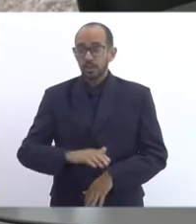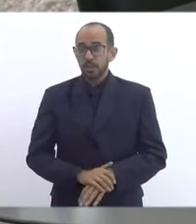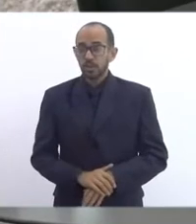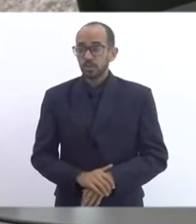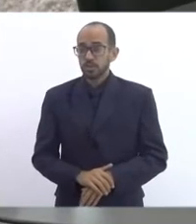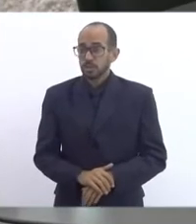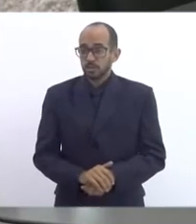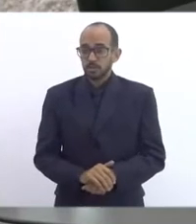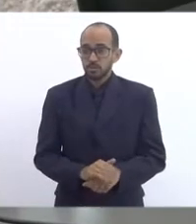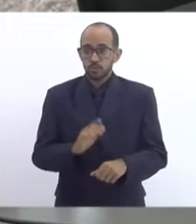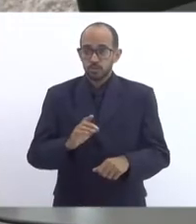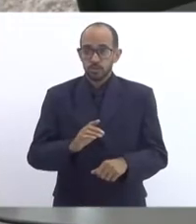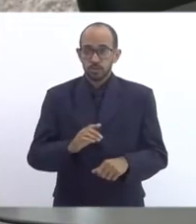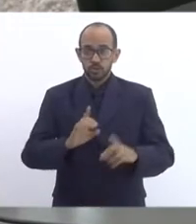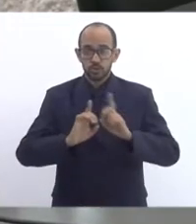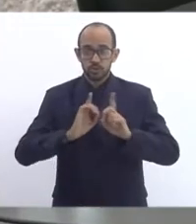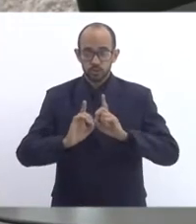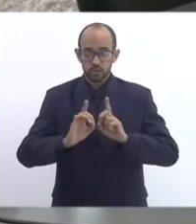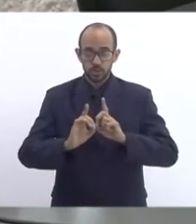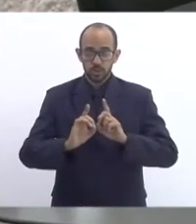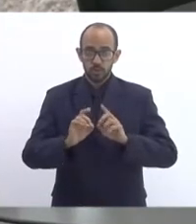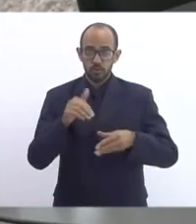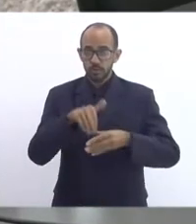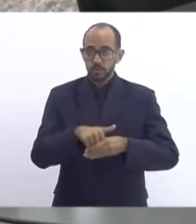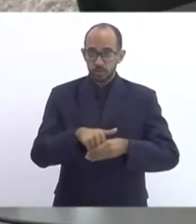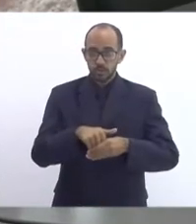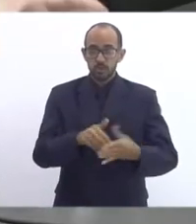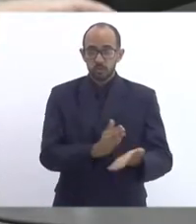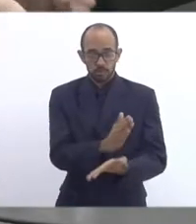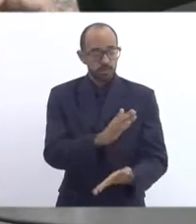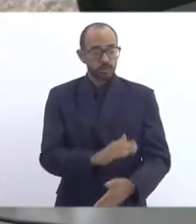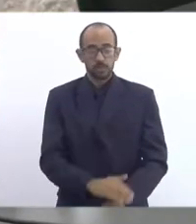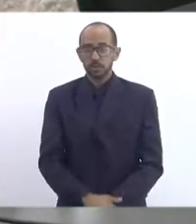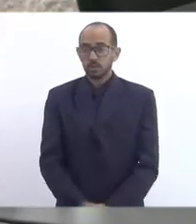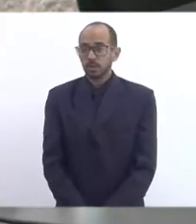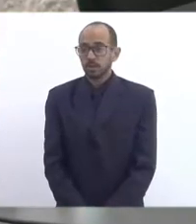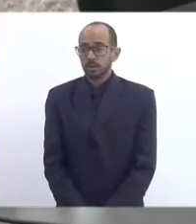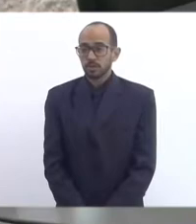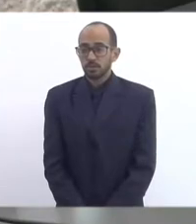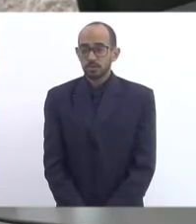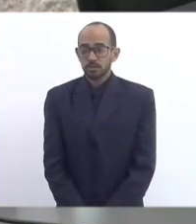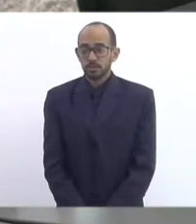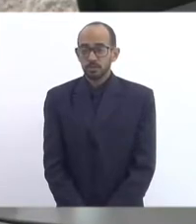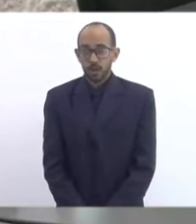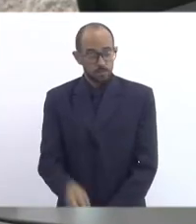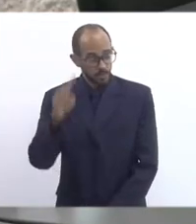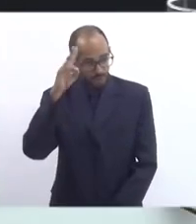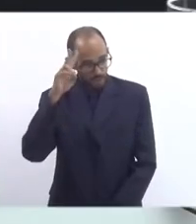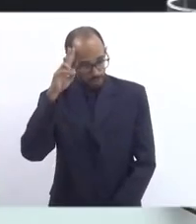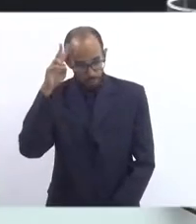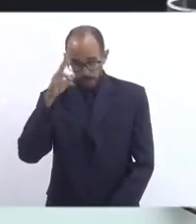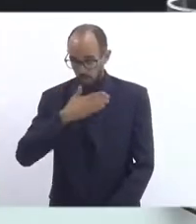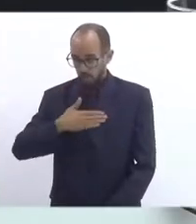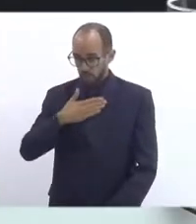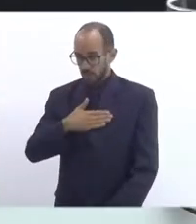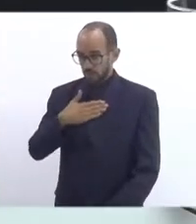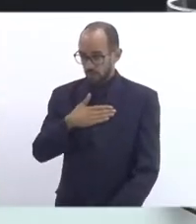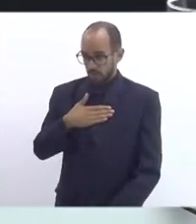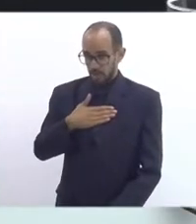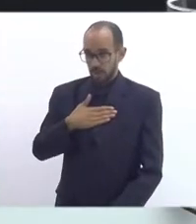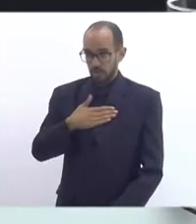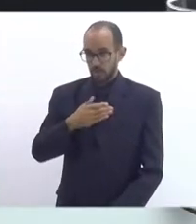Em discussão, em votação, aprovado. Só para lembrar o nosso querido colega de